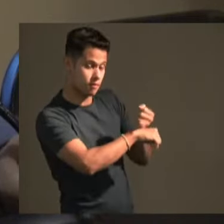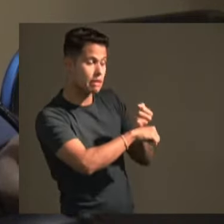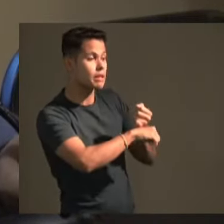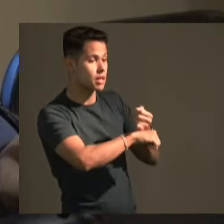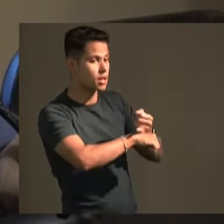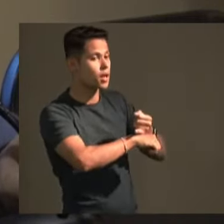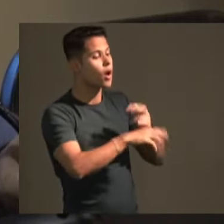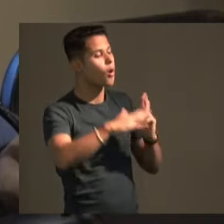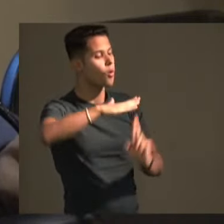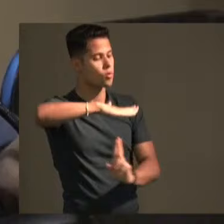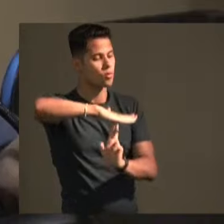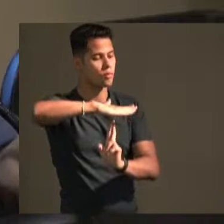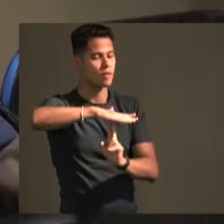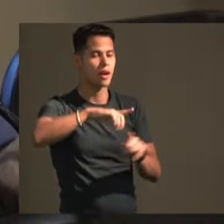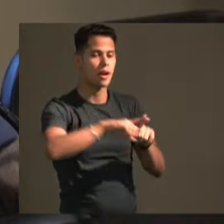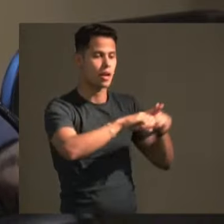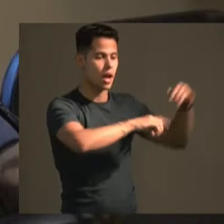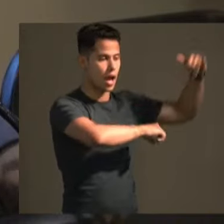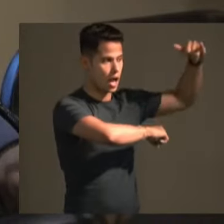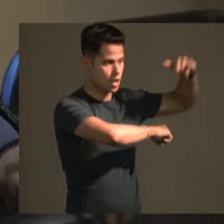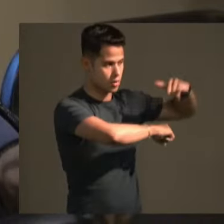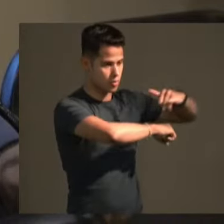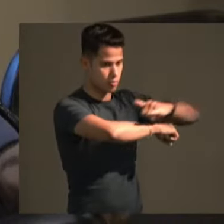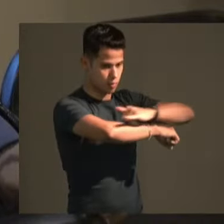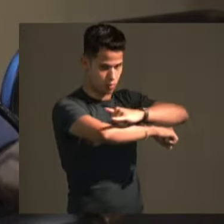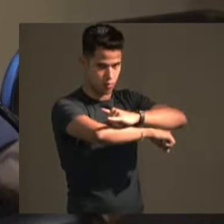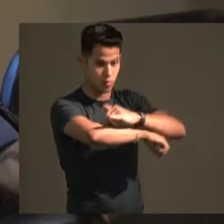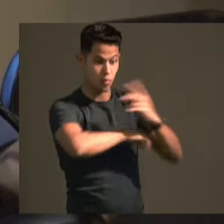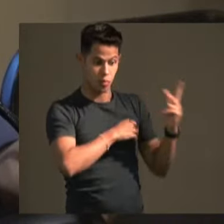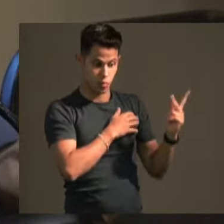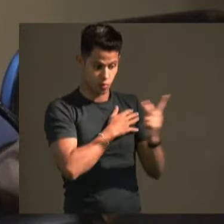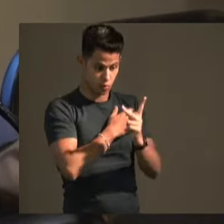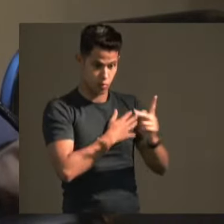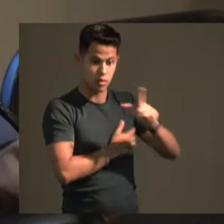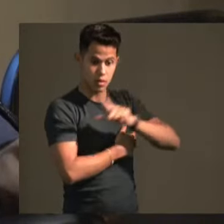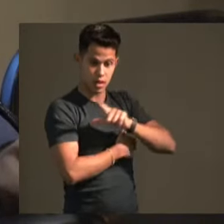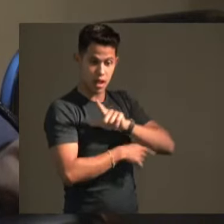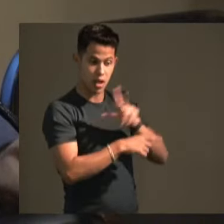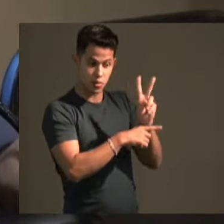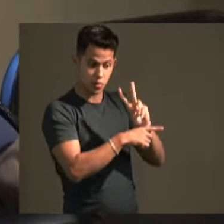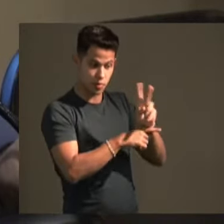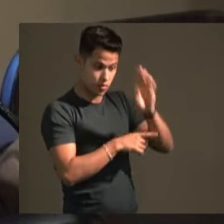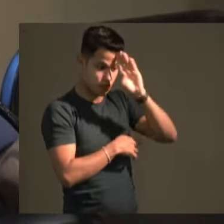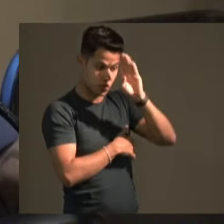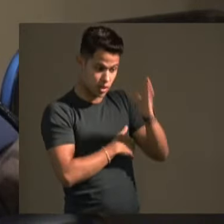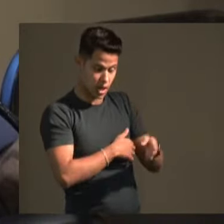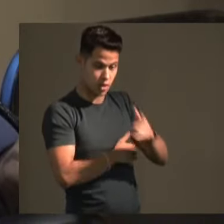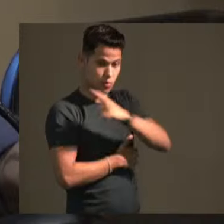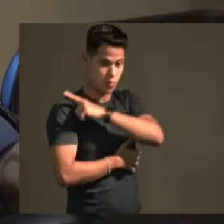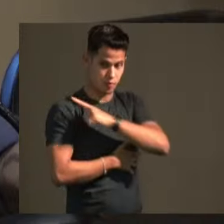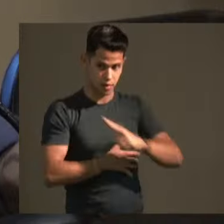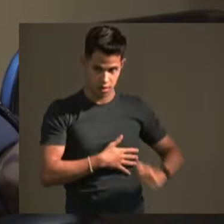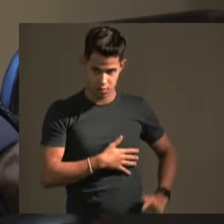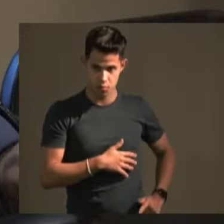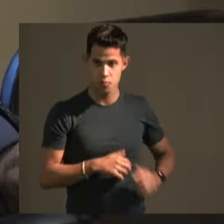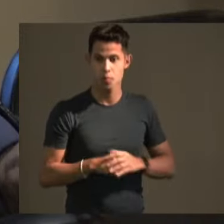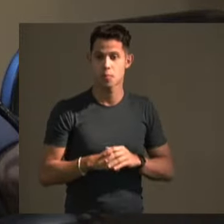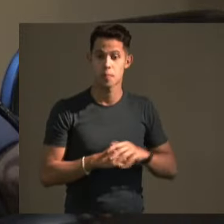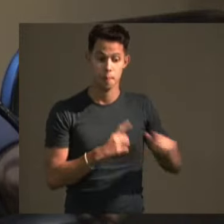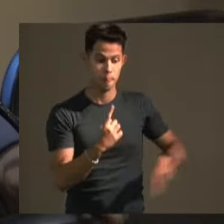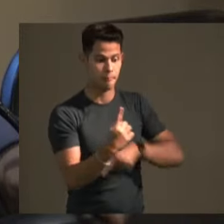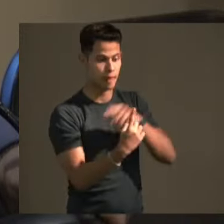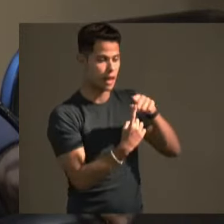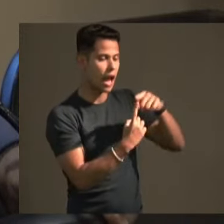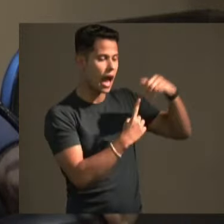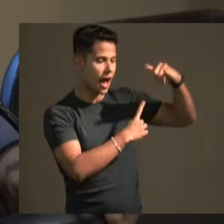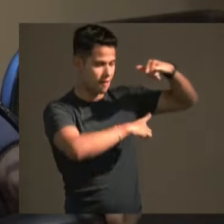aeroporto. Coincidência ou não, são dois órgãos que têm a supervisão direta do governo federal, uma pela Infraero,